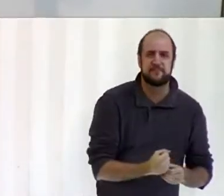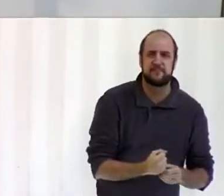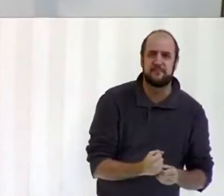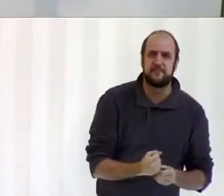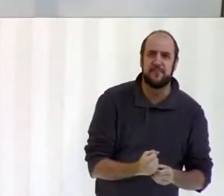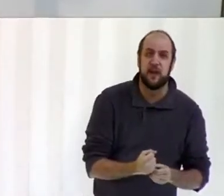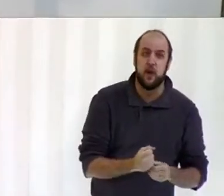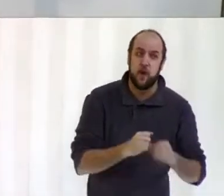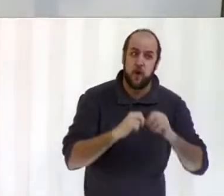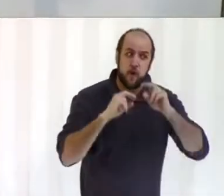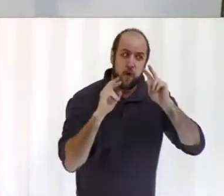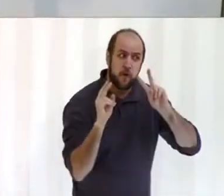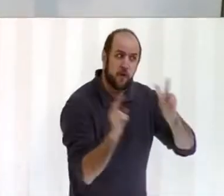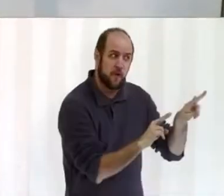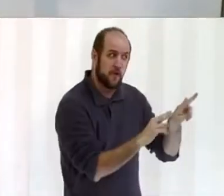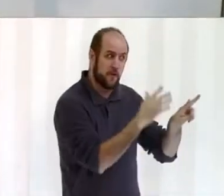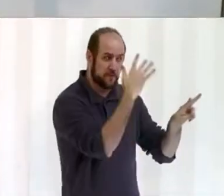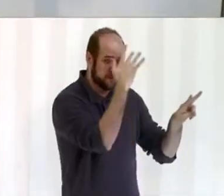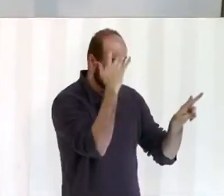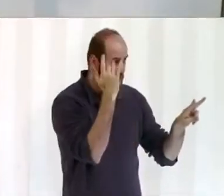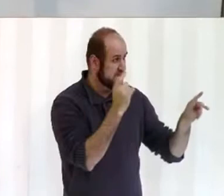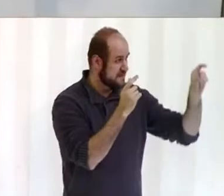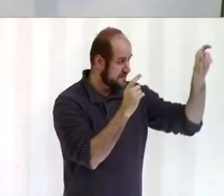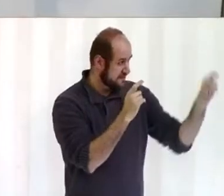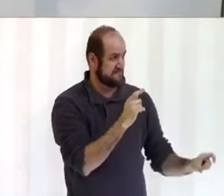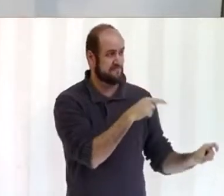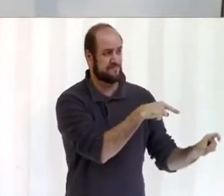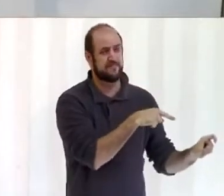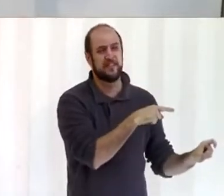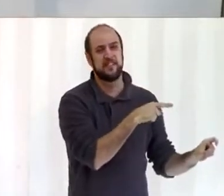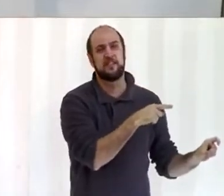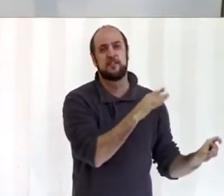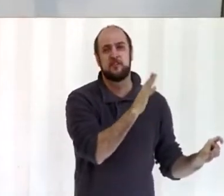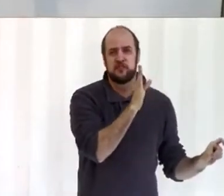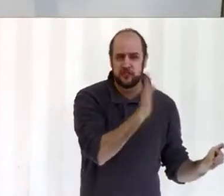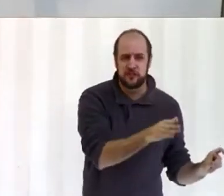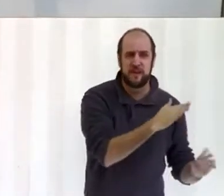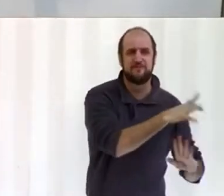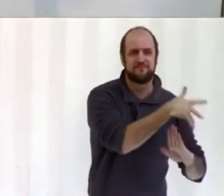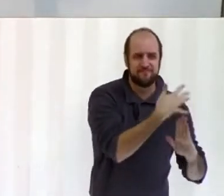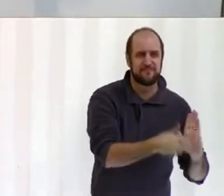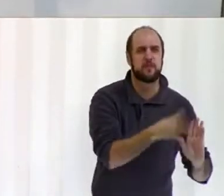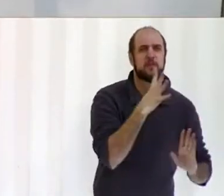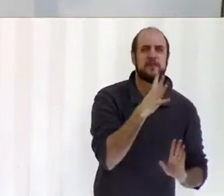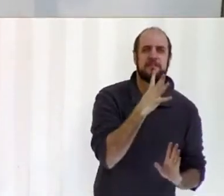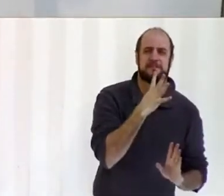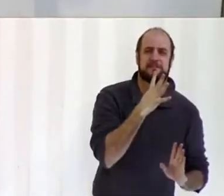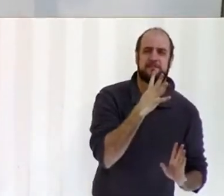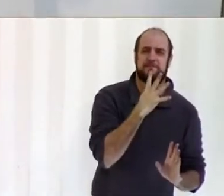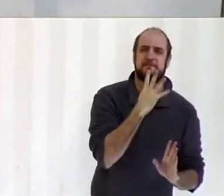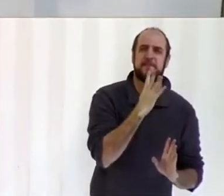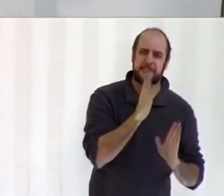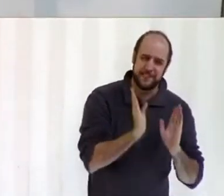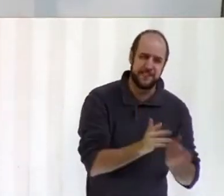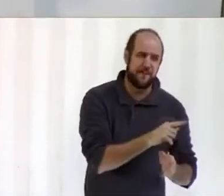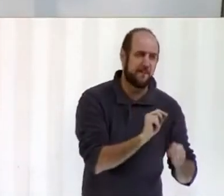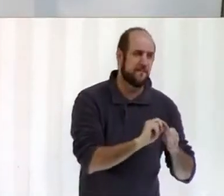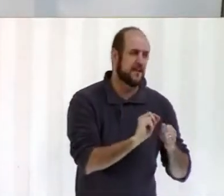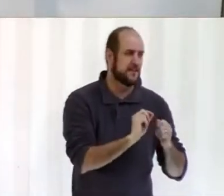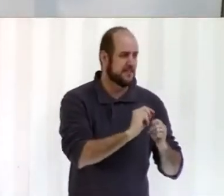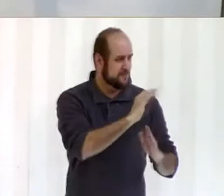para alguém que ele já tinha visto em ação, fazendo alguns